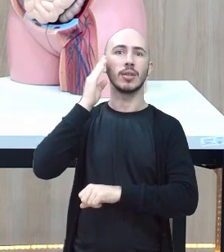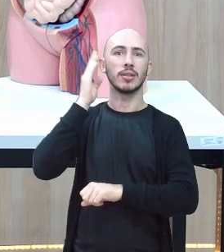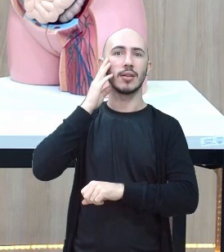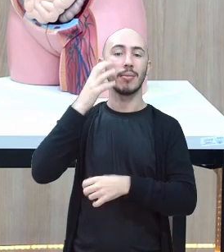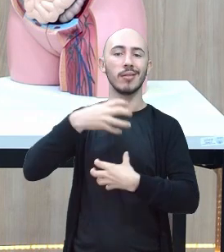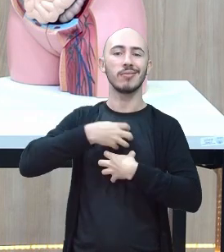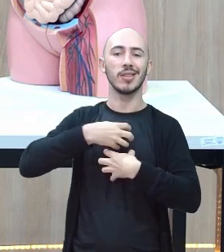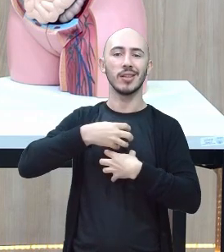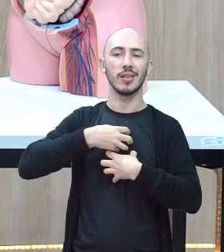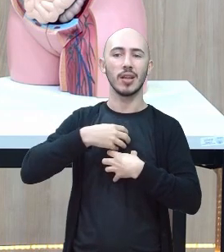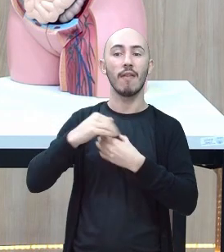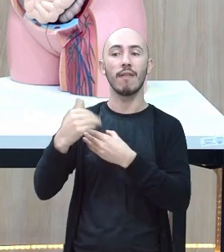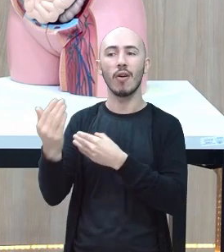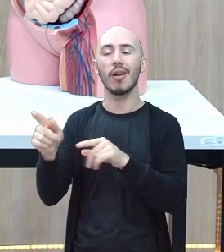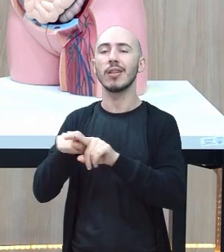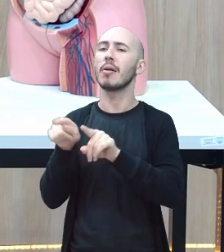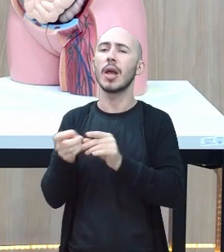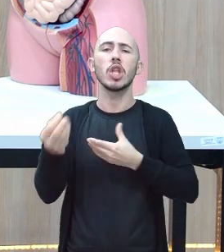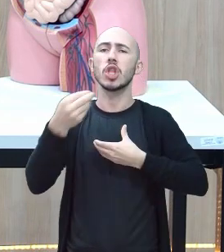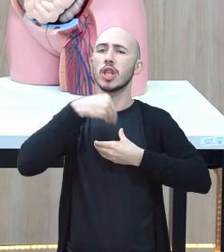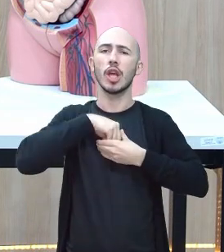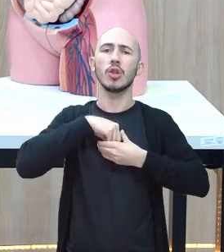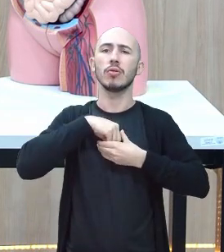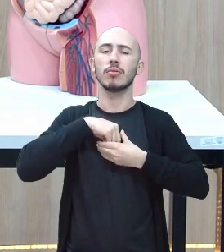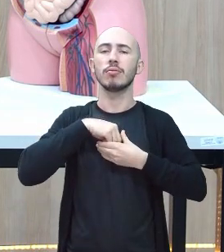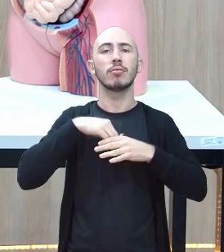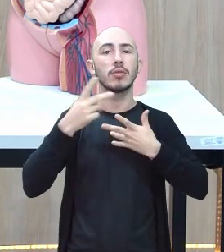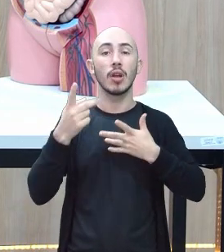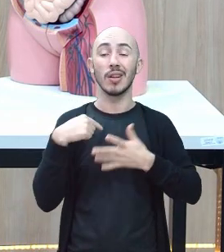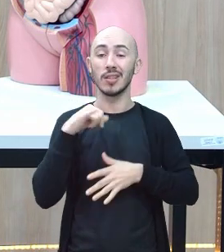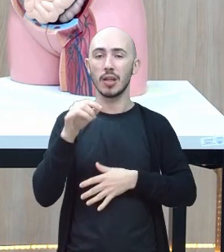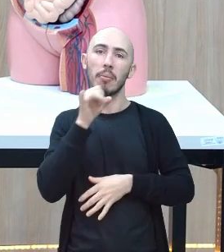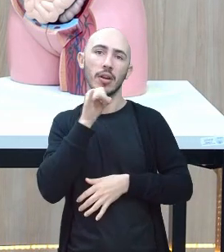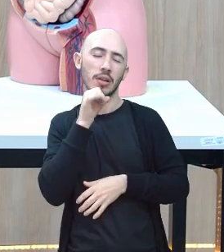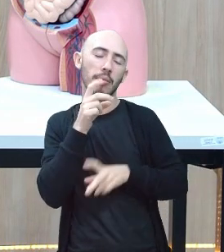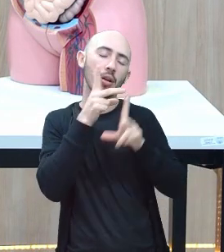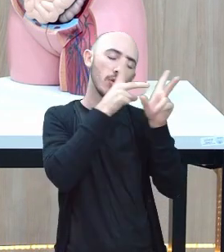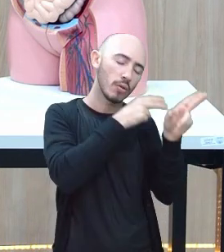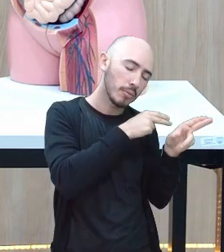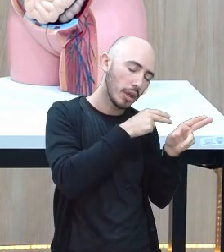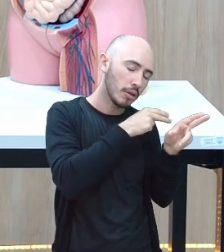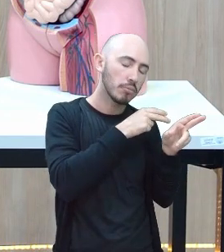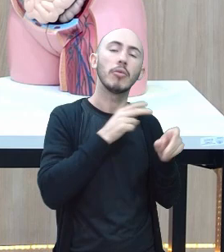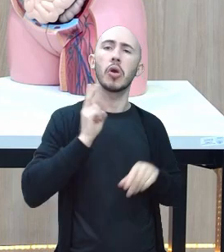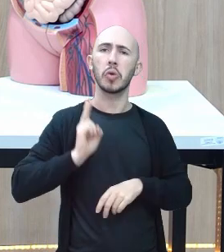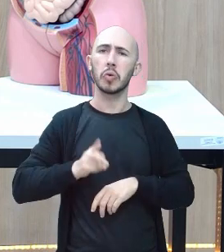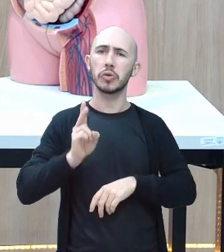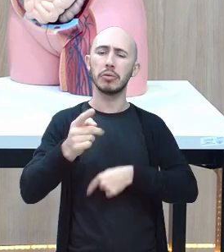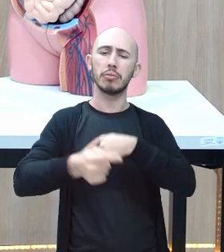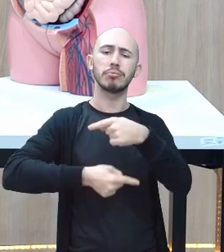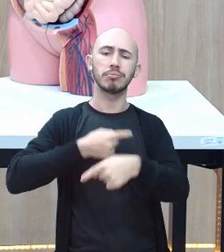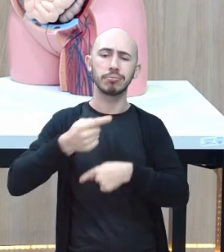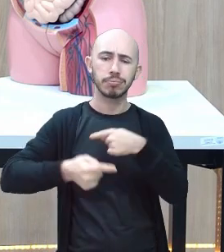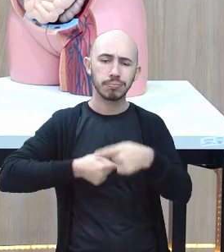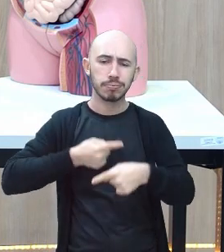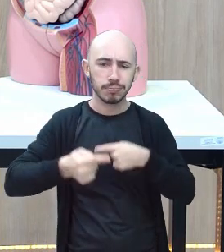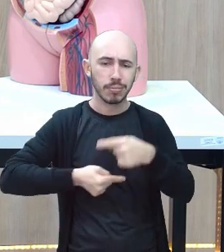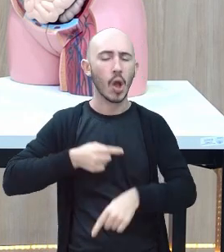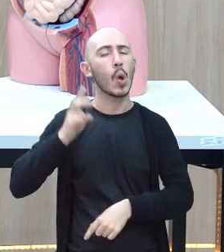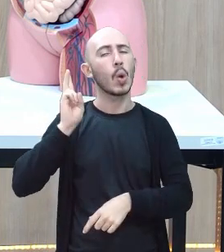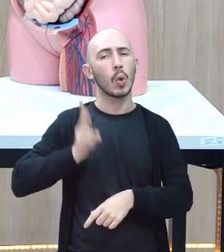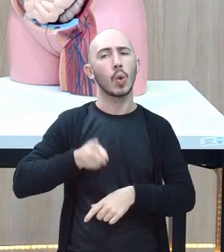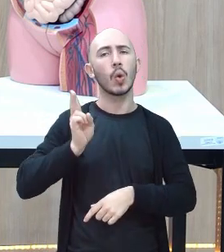como externa. Às vezes, até dormindo, ele está trabalhando, né? Respondendo a estímulos e realizando